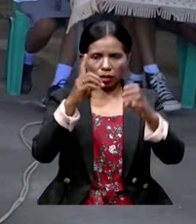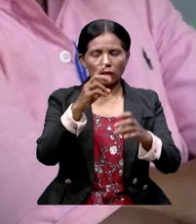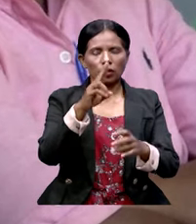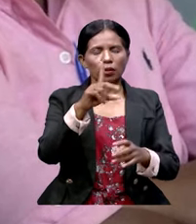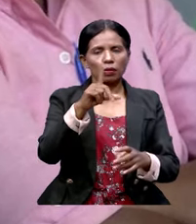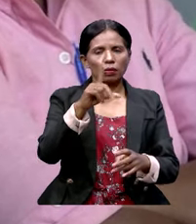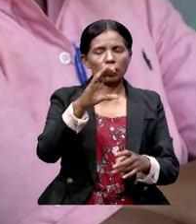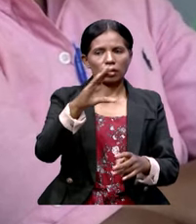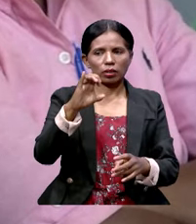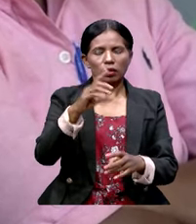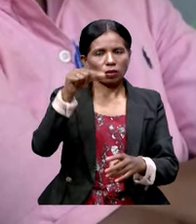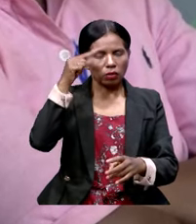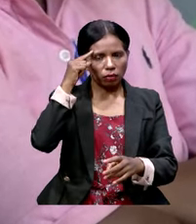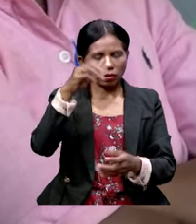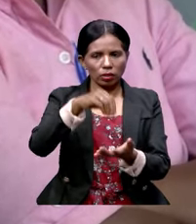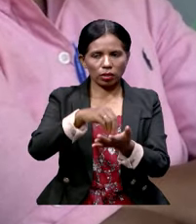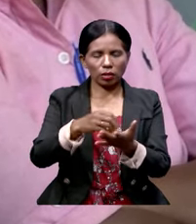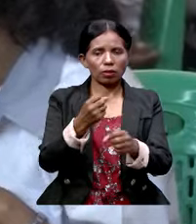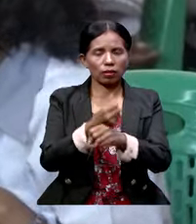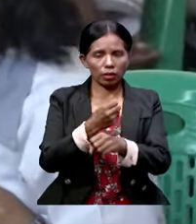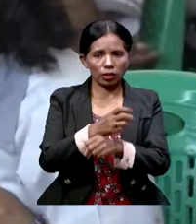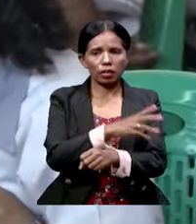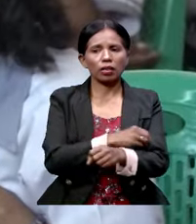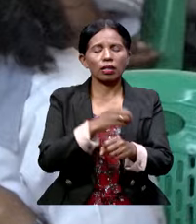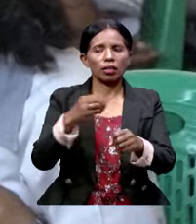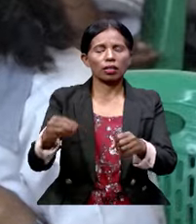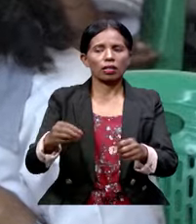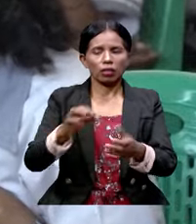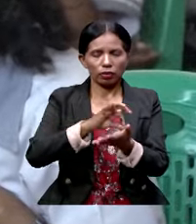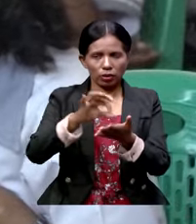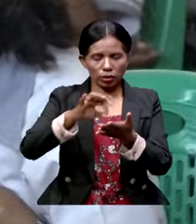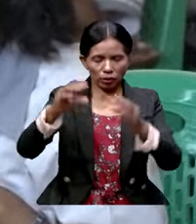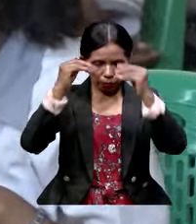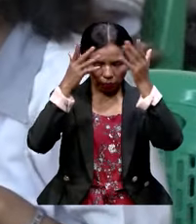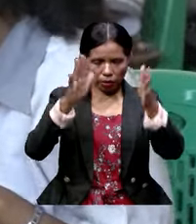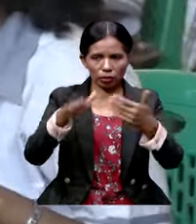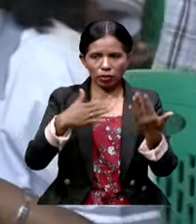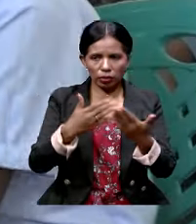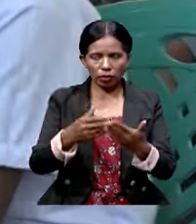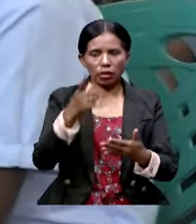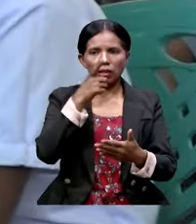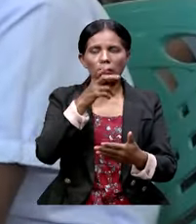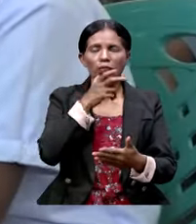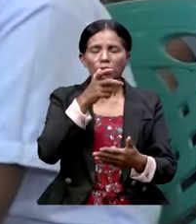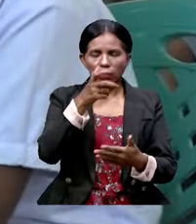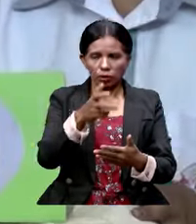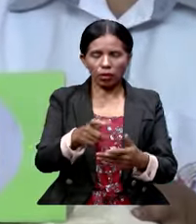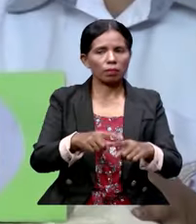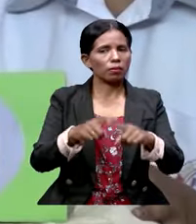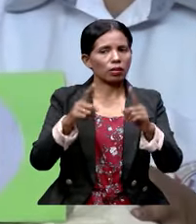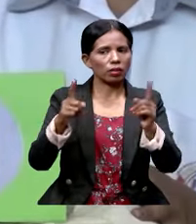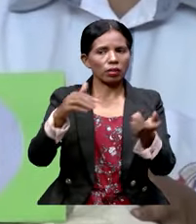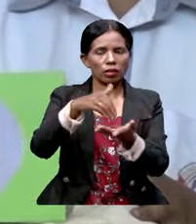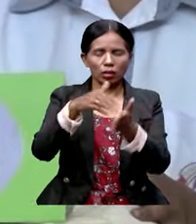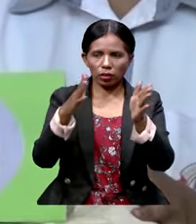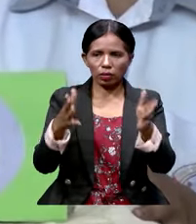Jesus Satete, governo investe em Macas e a área de formação para professores Sira, liu e a língua portuguesa, mas bem e a